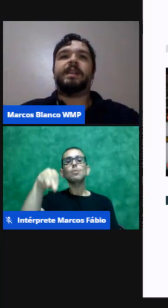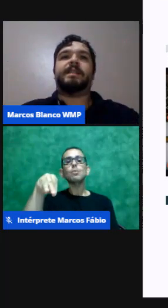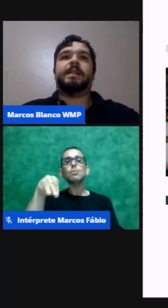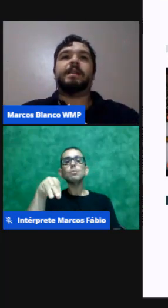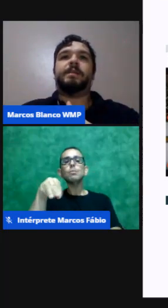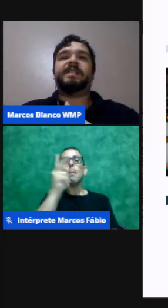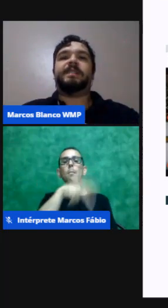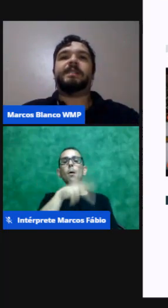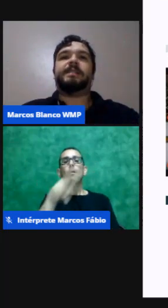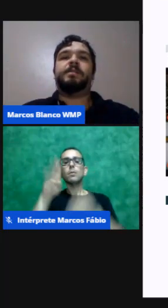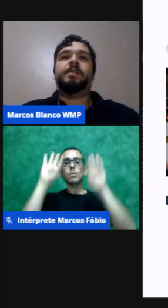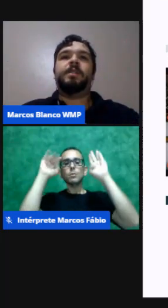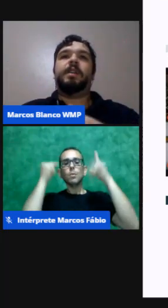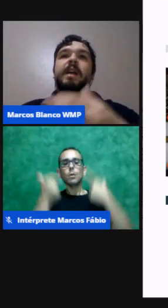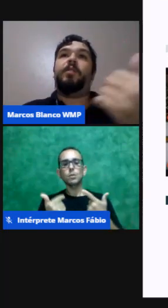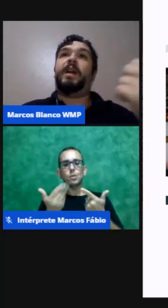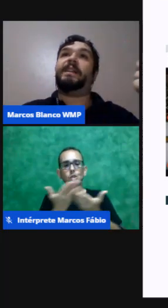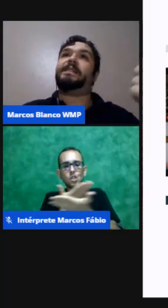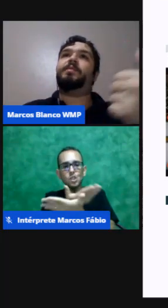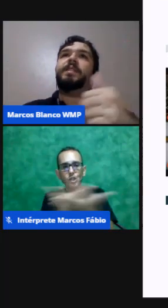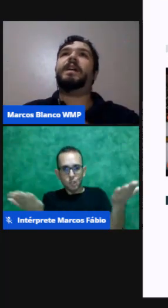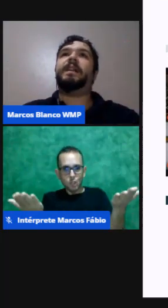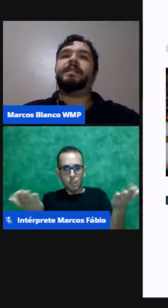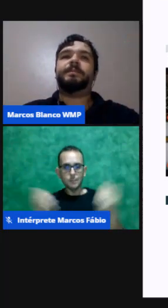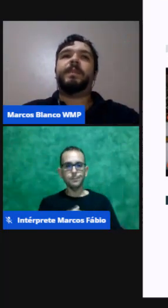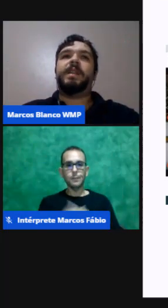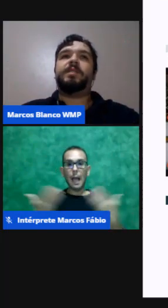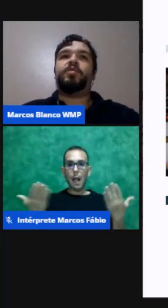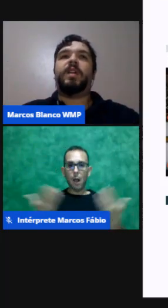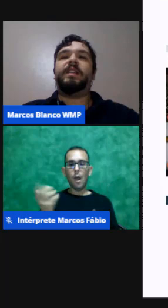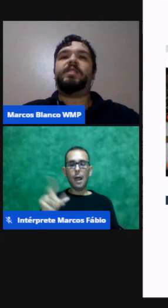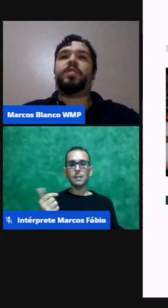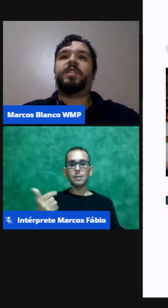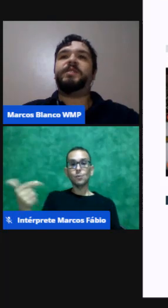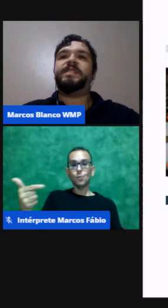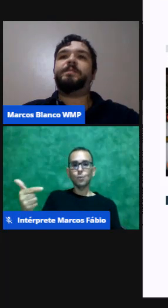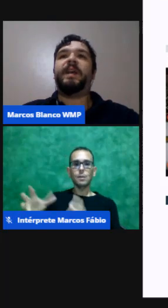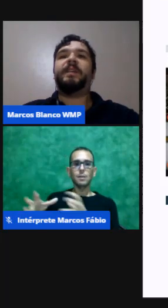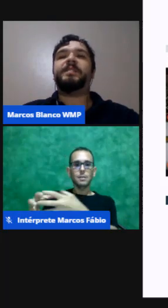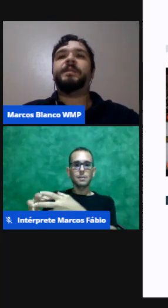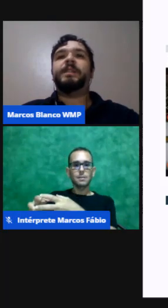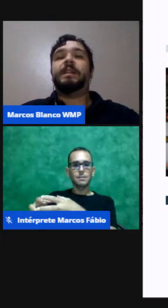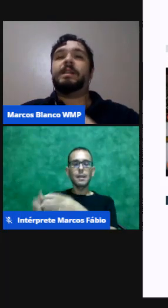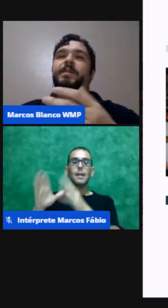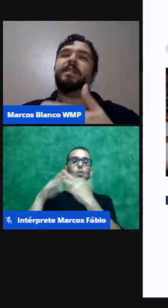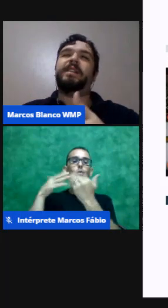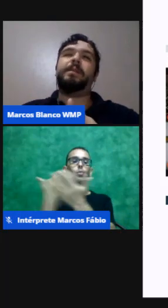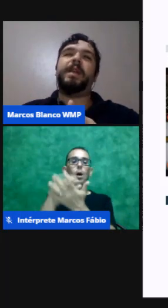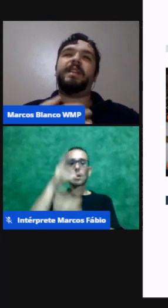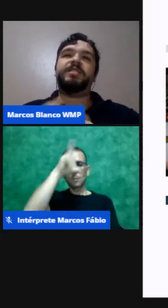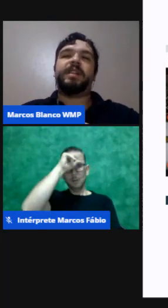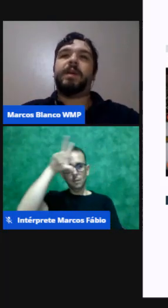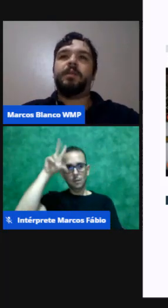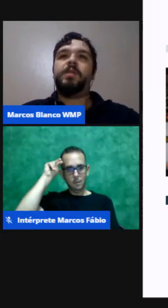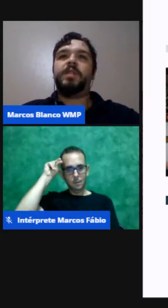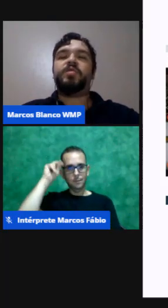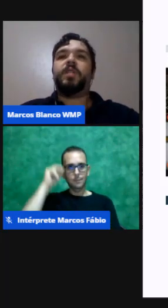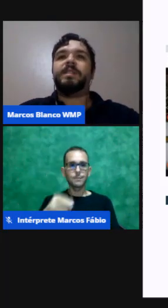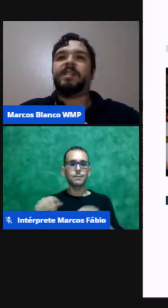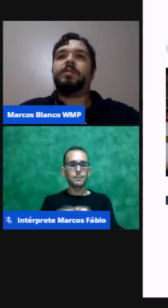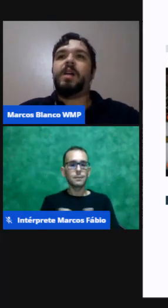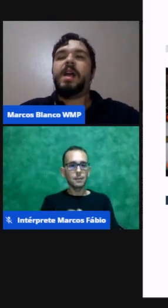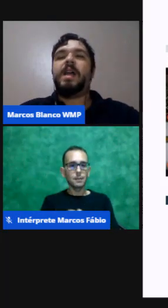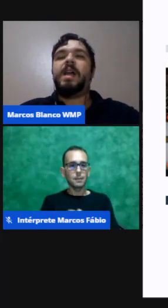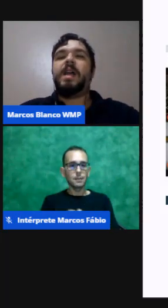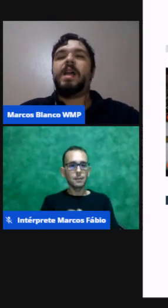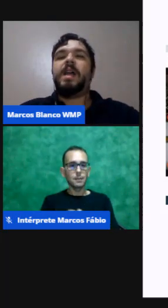visto essa apresentação. Agora, da segunda fase, dos colégios, escolas municipais. Lembrando que também a gente trabalha com